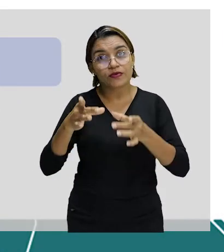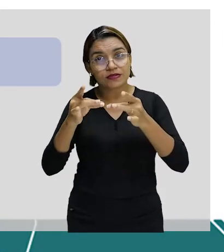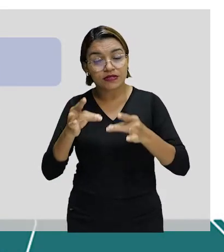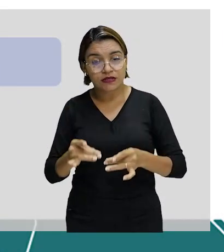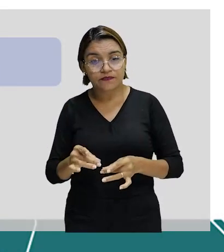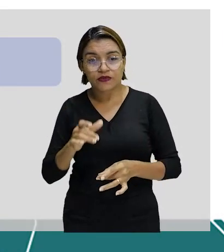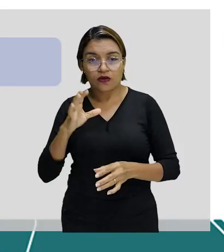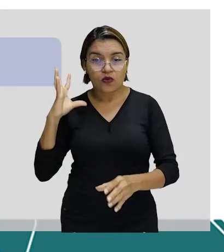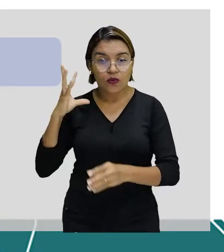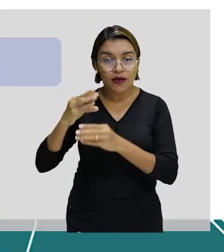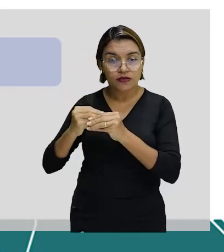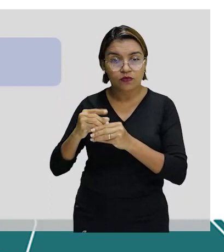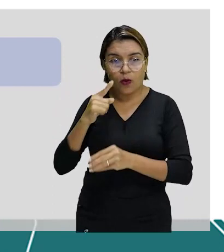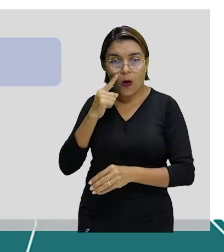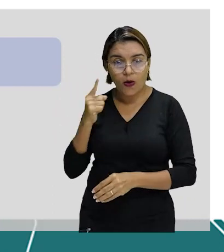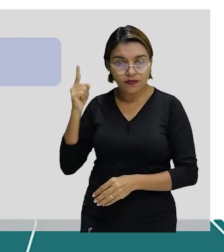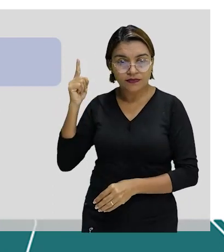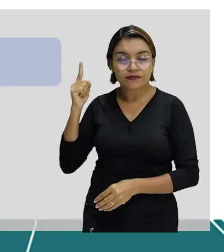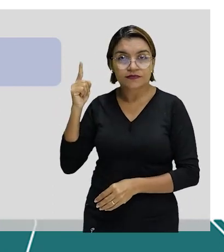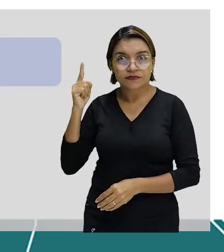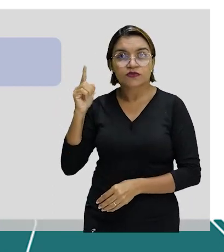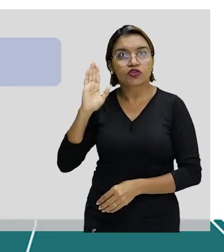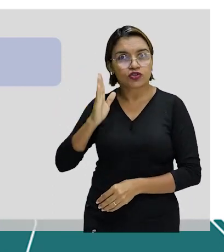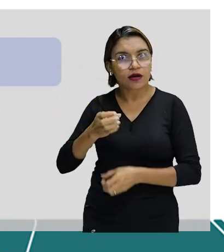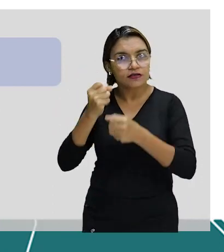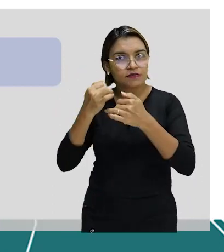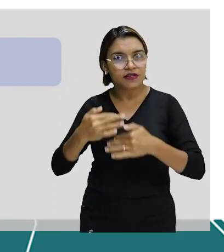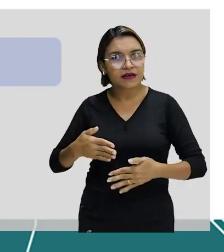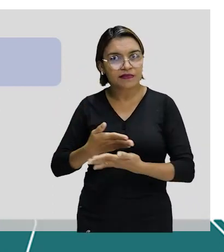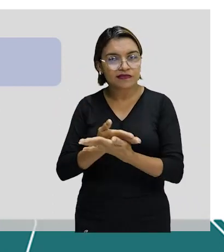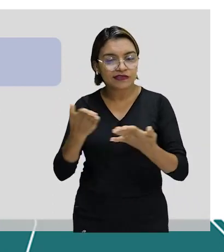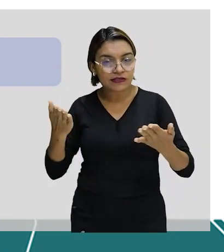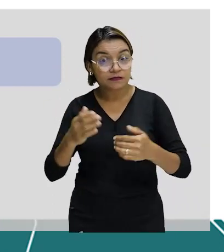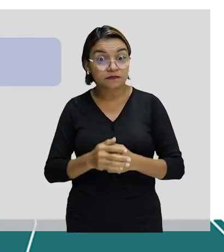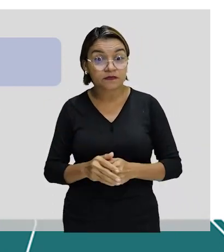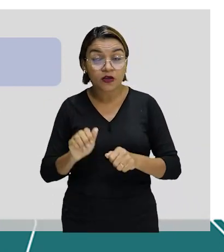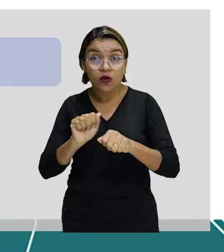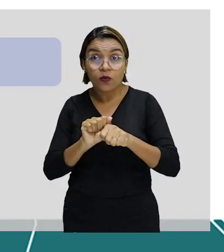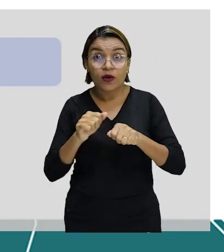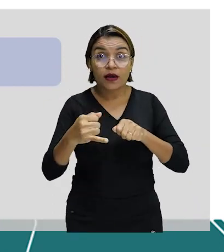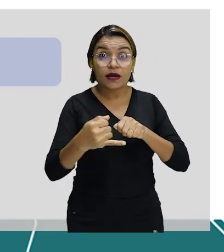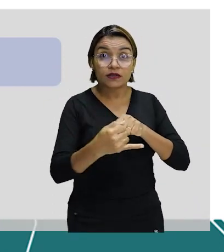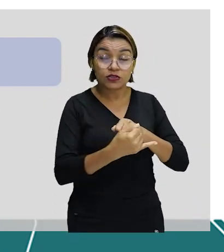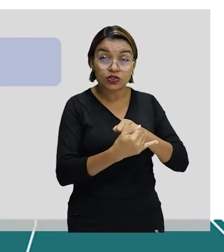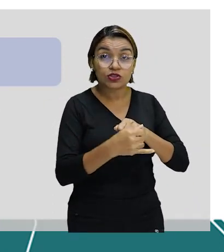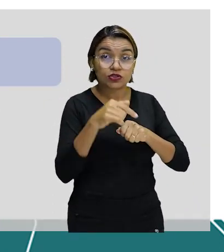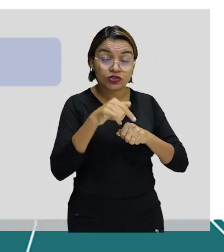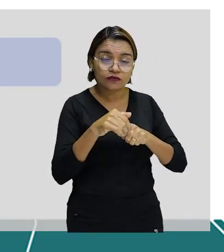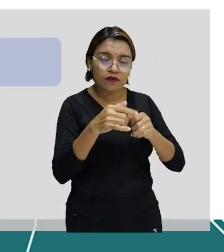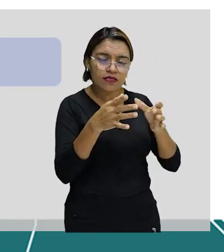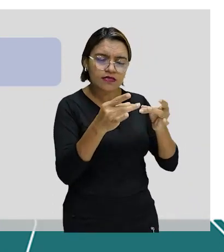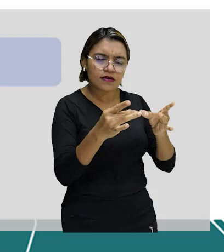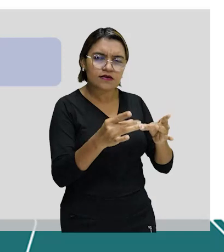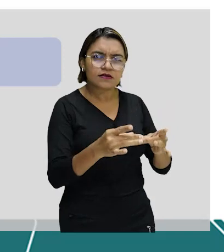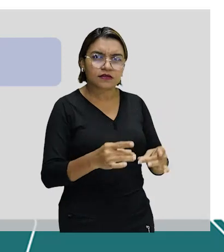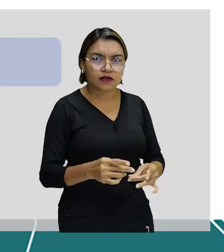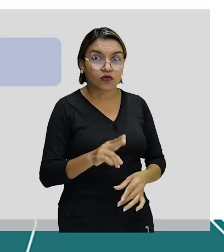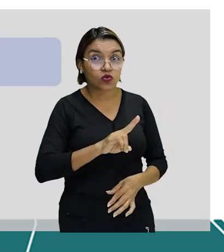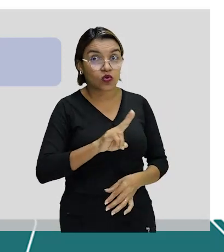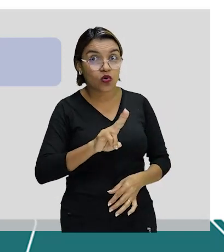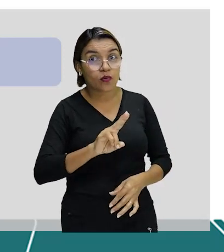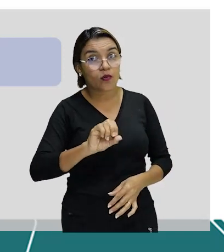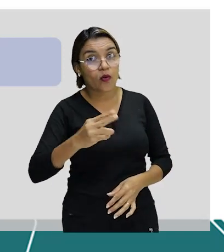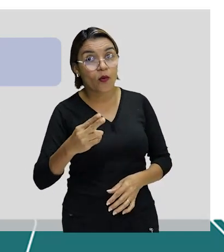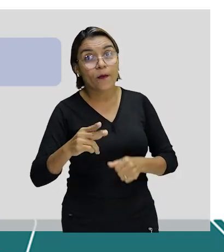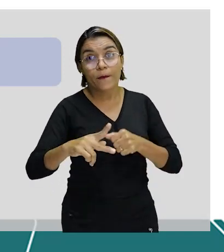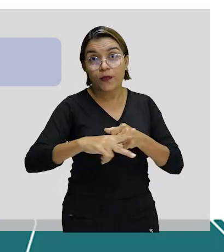uma separação daquilo que eu já comentei com vocês. Os adjetivos servem para descrever nomes ou